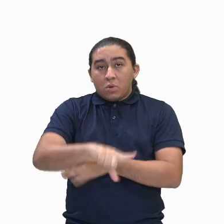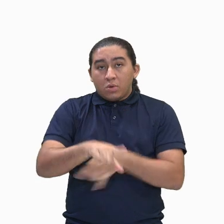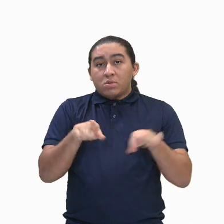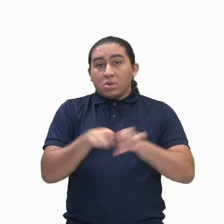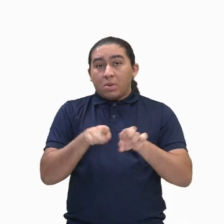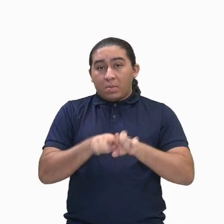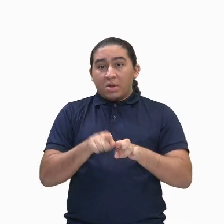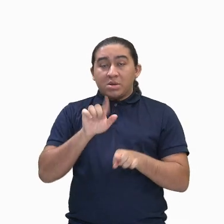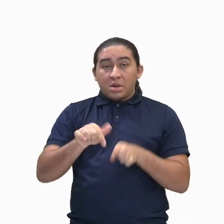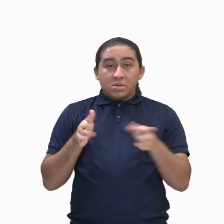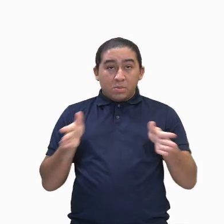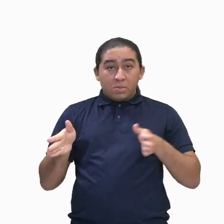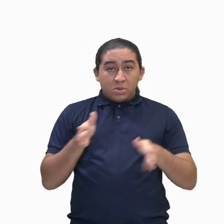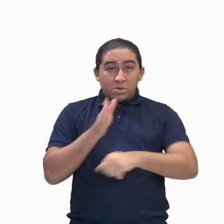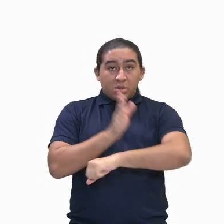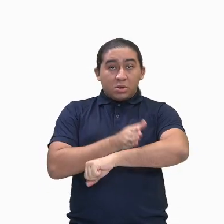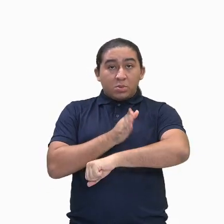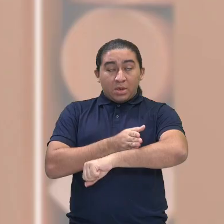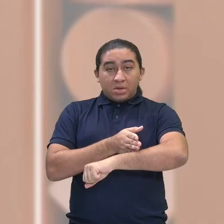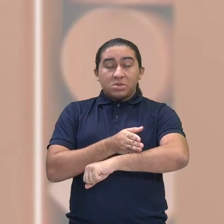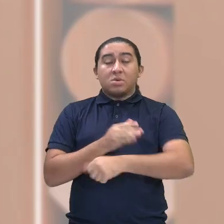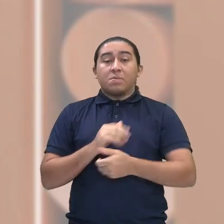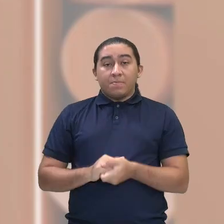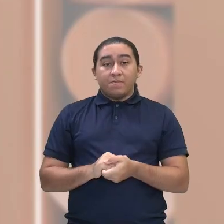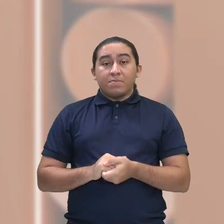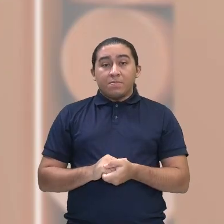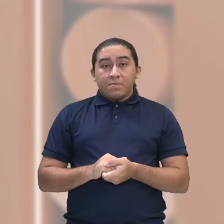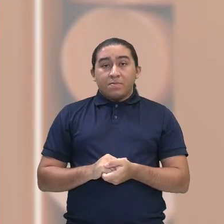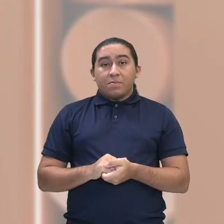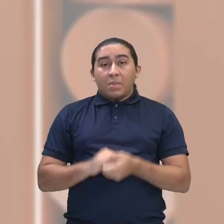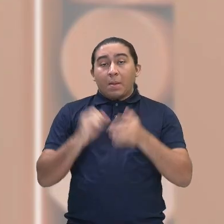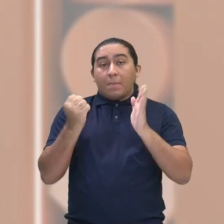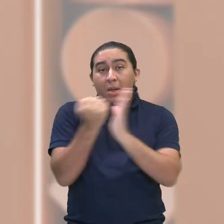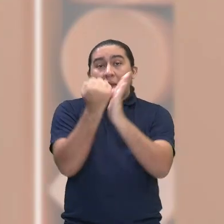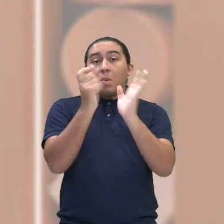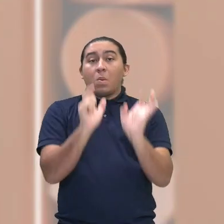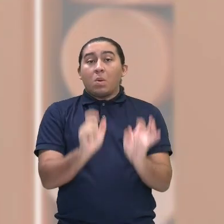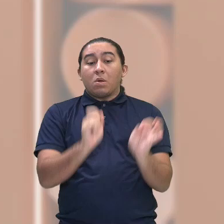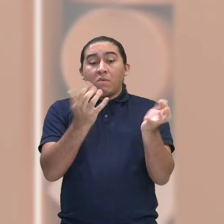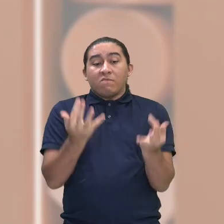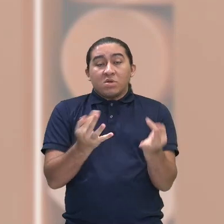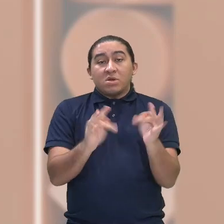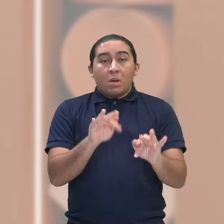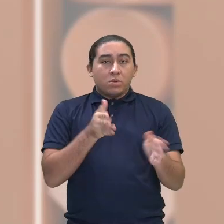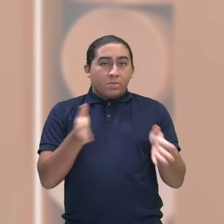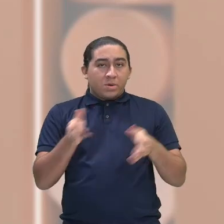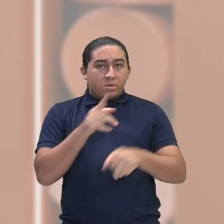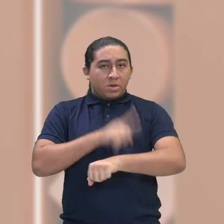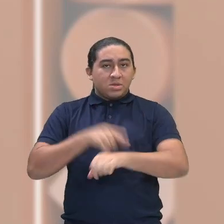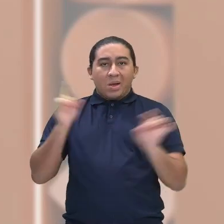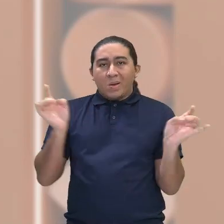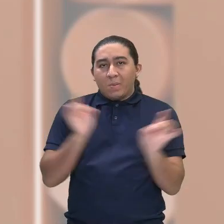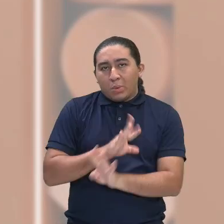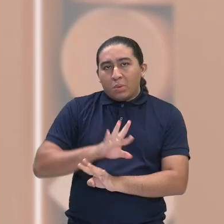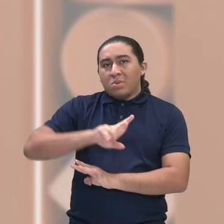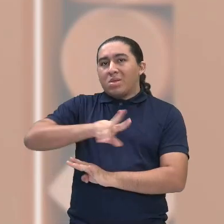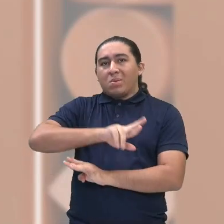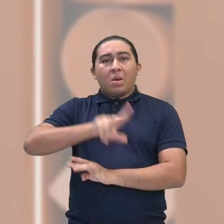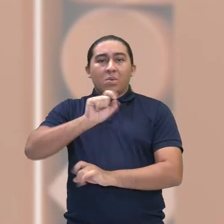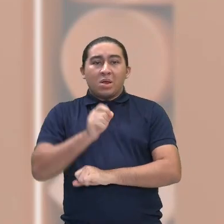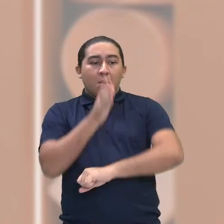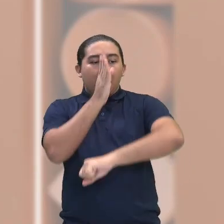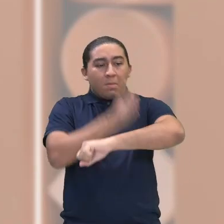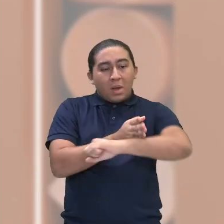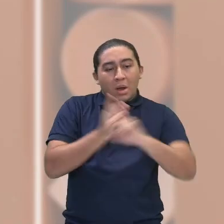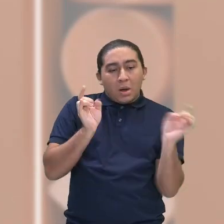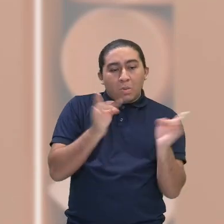da Idade Média, no período feudal, né, vai marcar, na verdade, o fim desse período ali. Não propriamente que o começo hoje termina